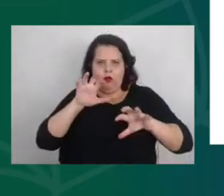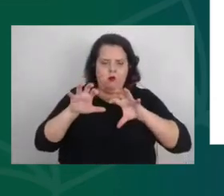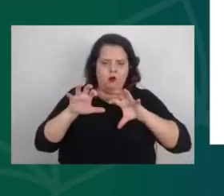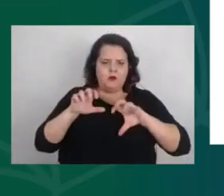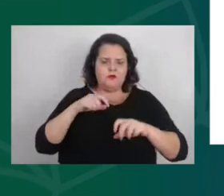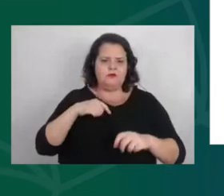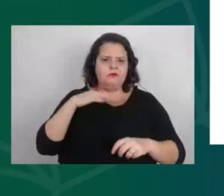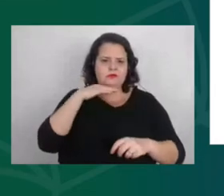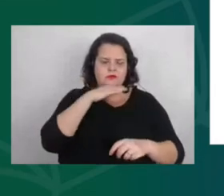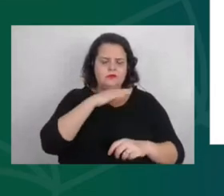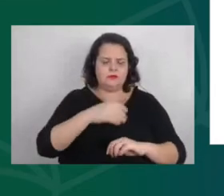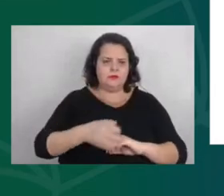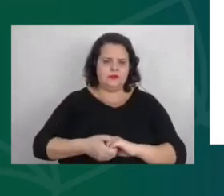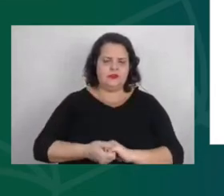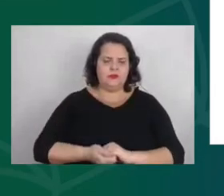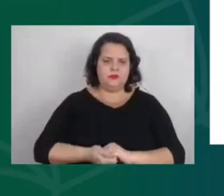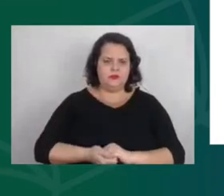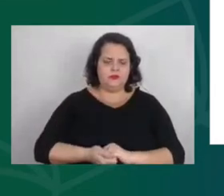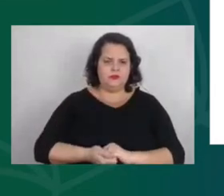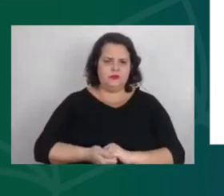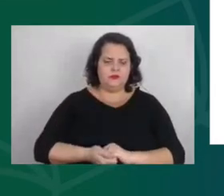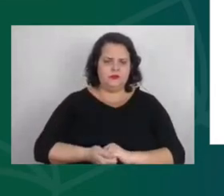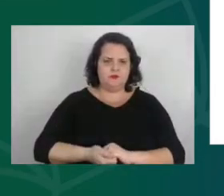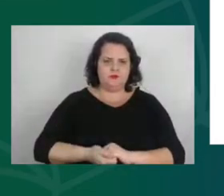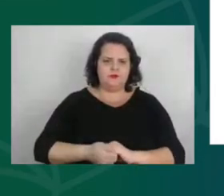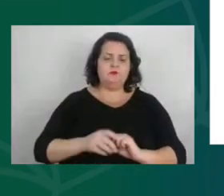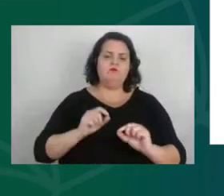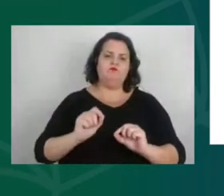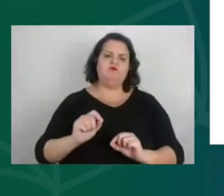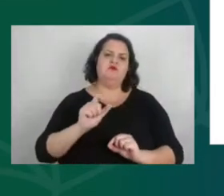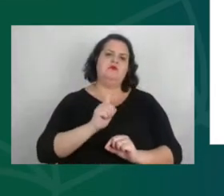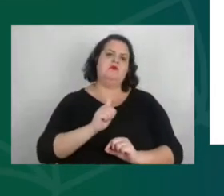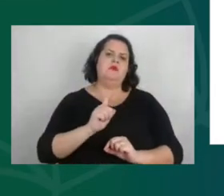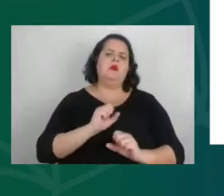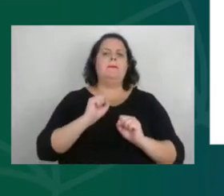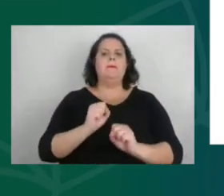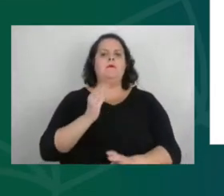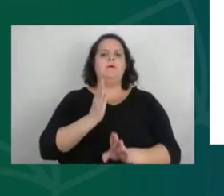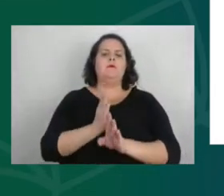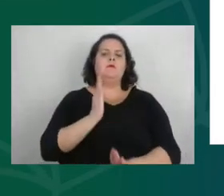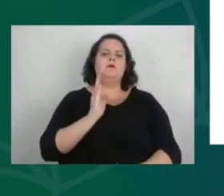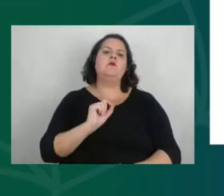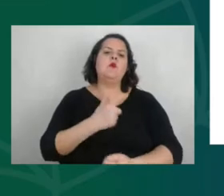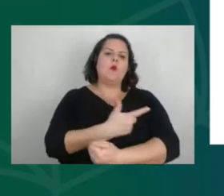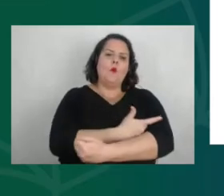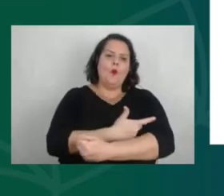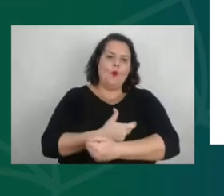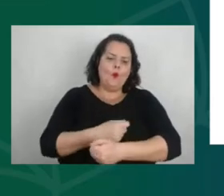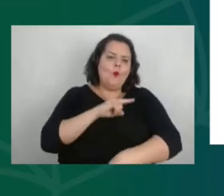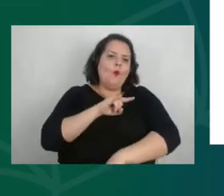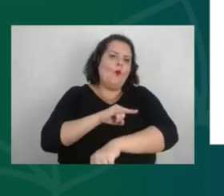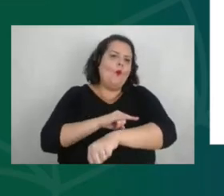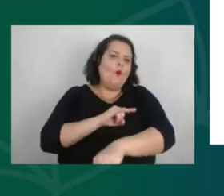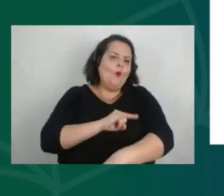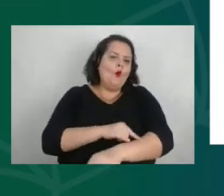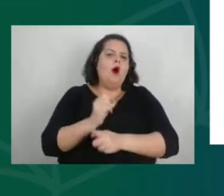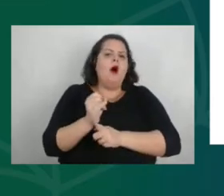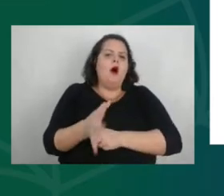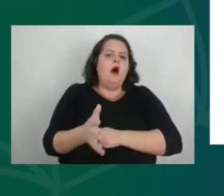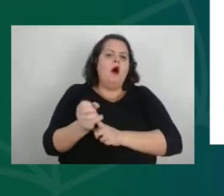por diversos tecidos, pode ser por coleta de sangue, de urina, de sêmen, de célula da